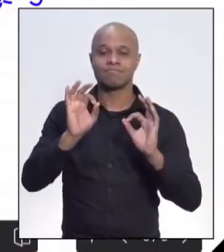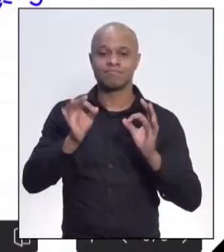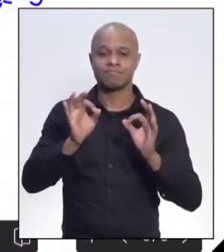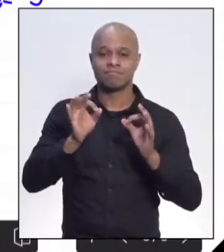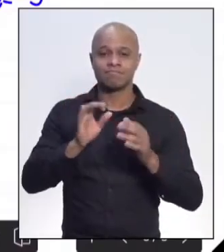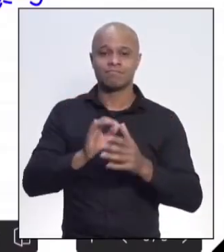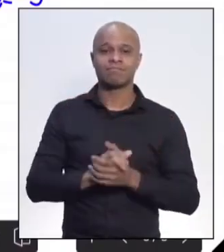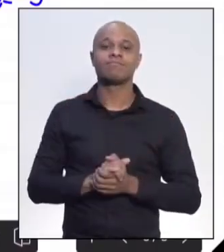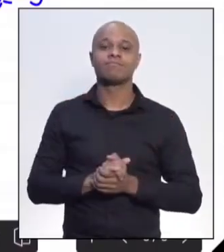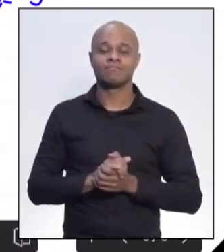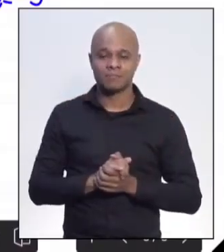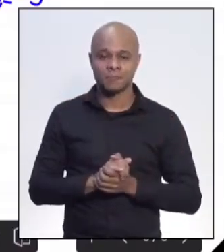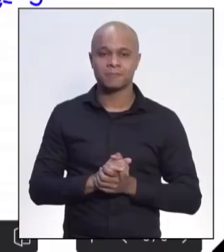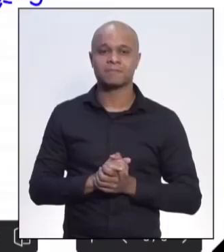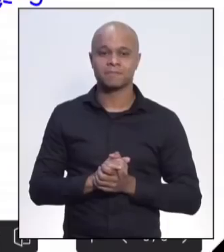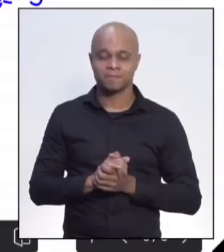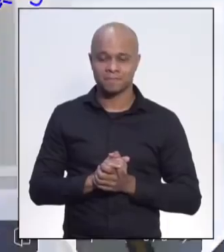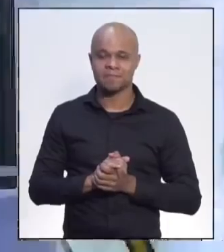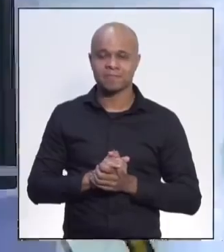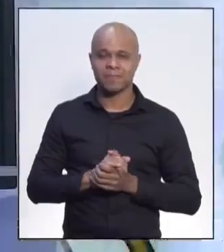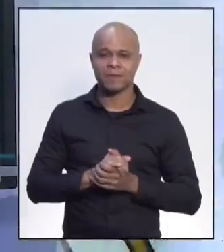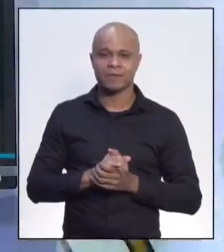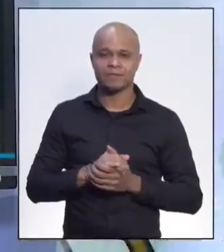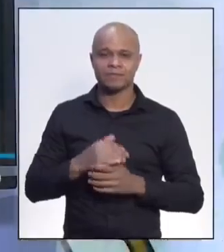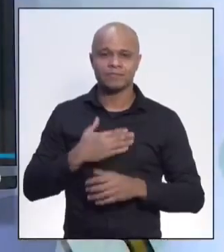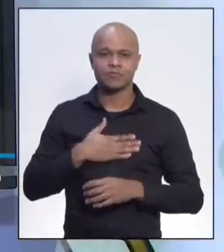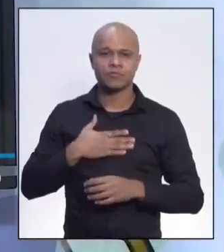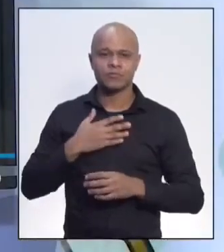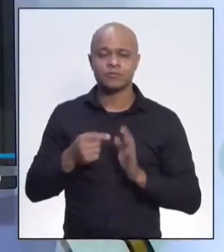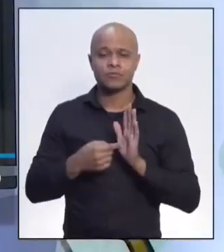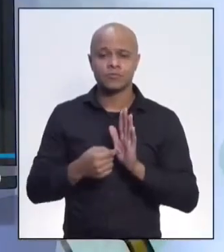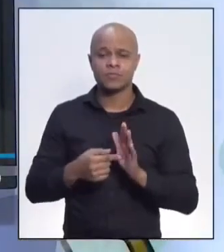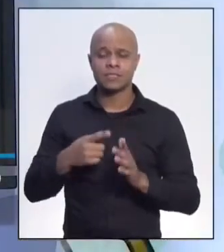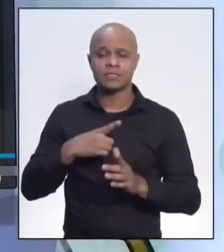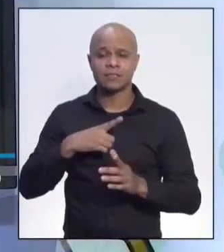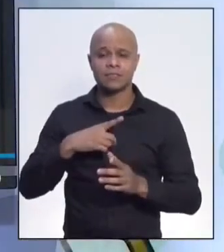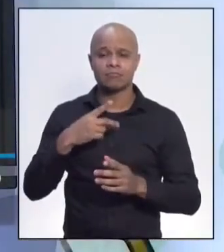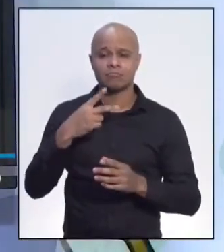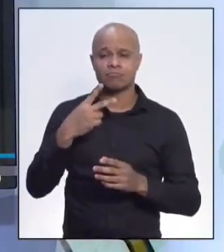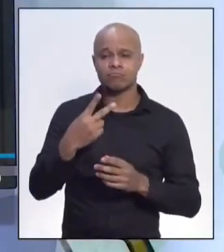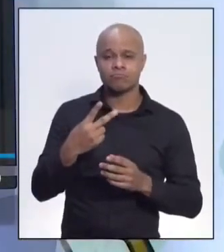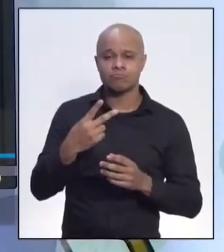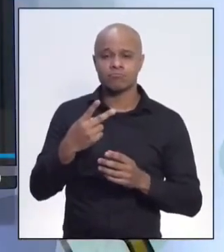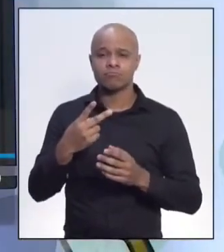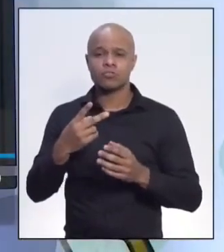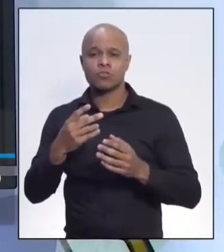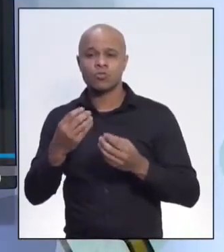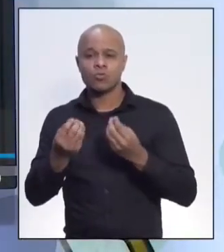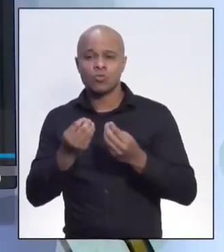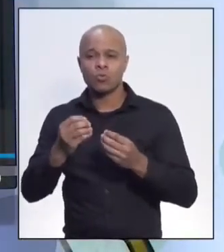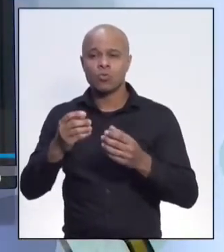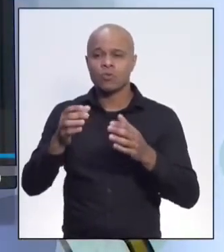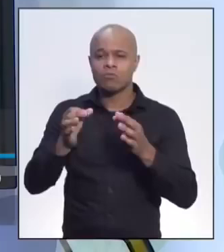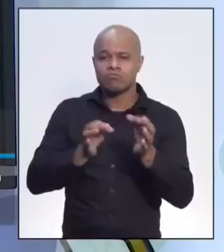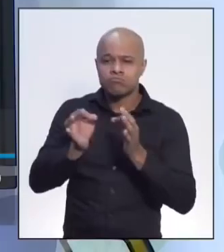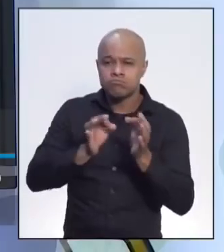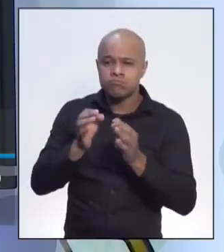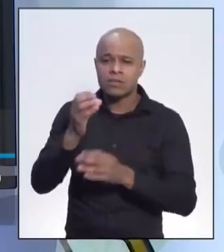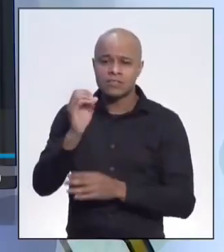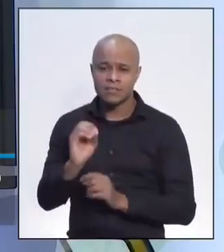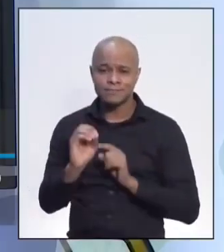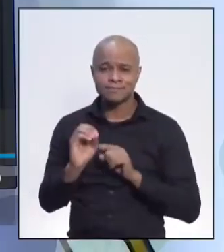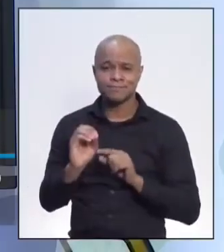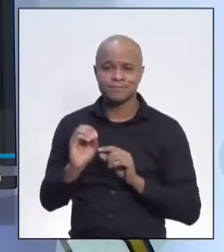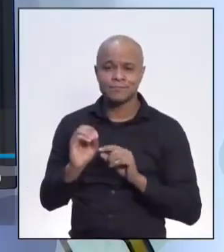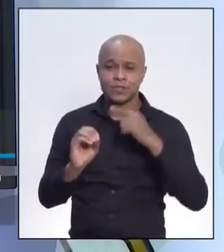2, que é o que a gente costuma dizer, né, Osmar? Tem um par ordenado, uma das coordenadas é 0,